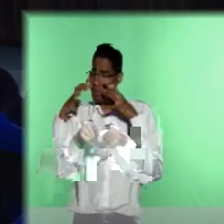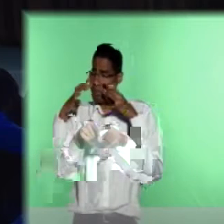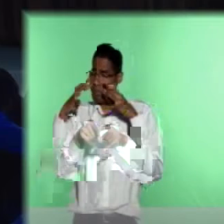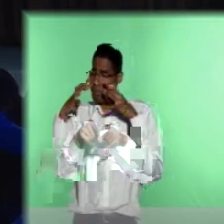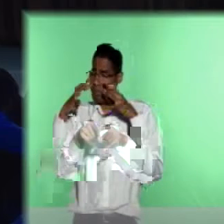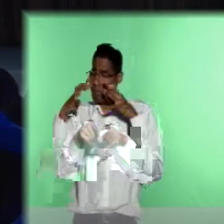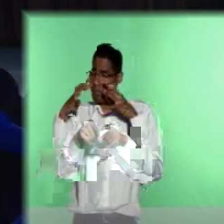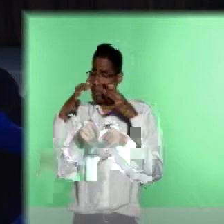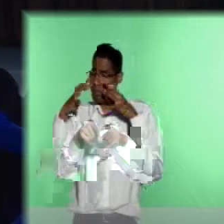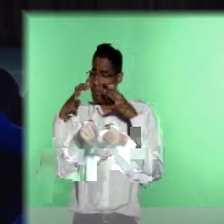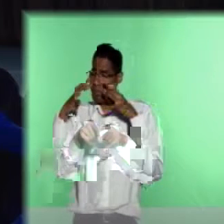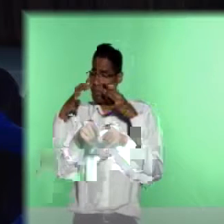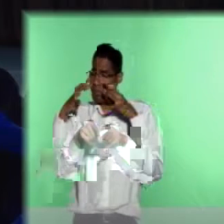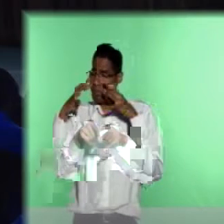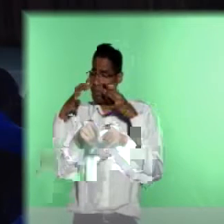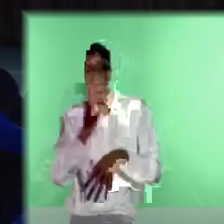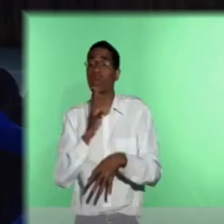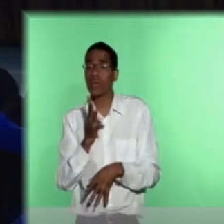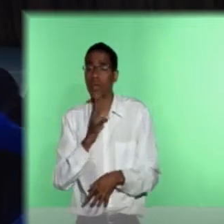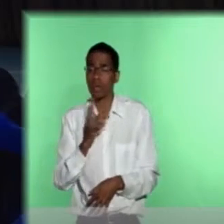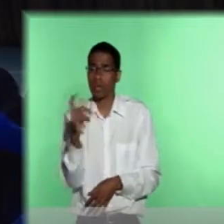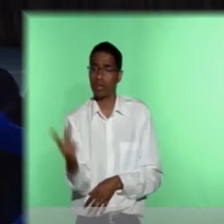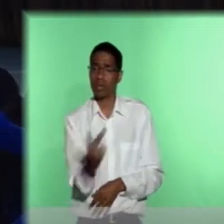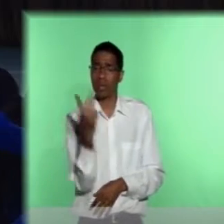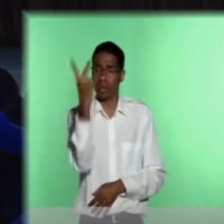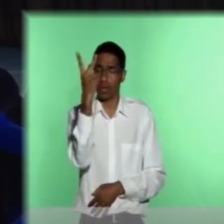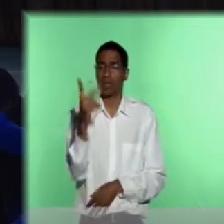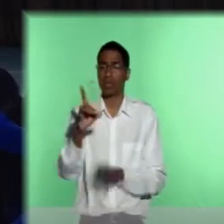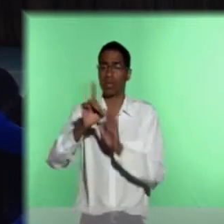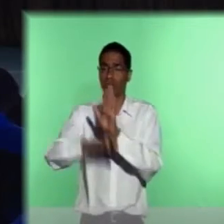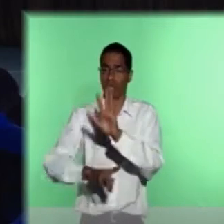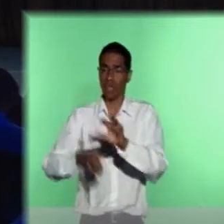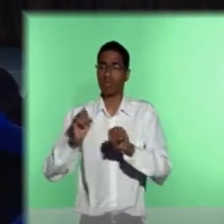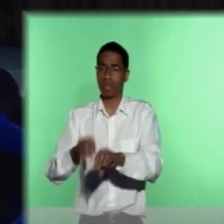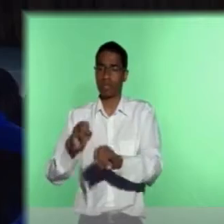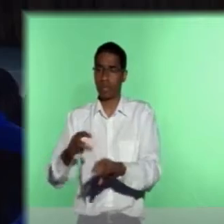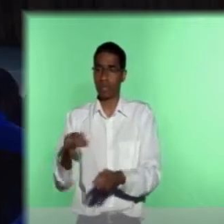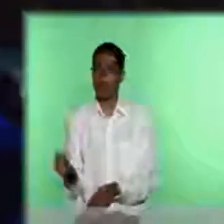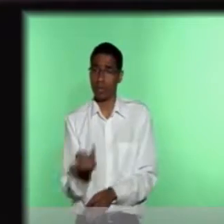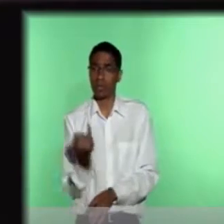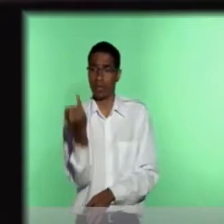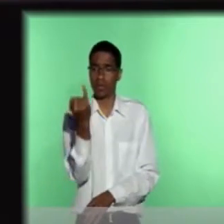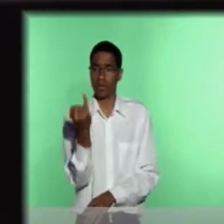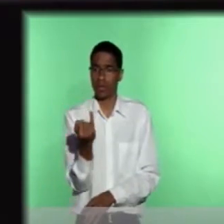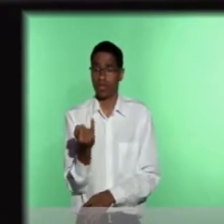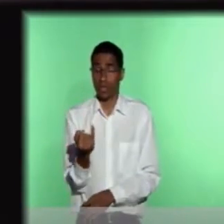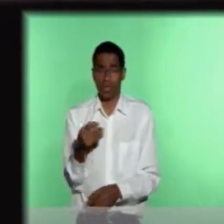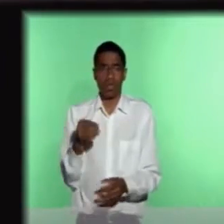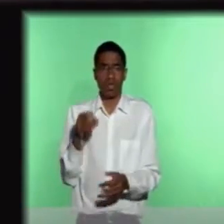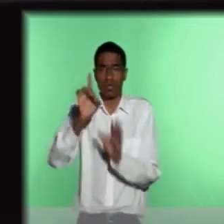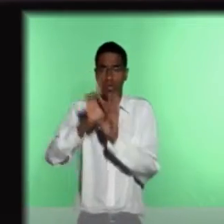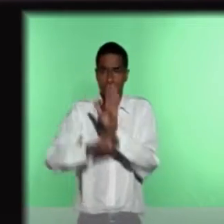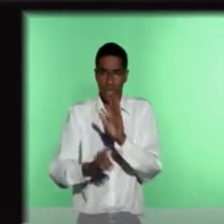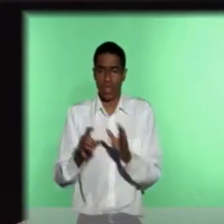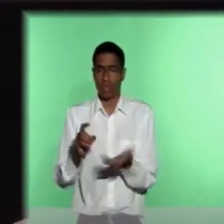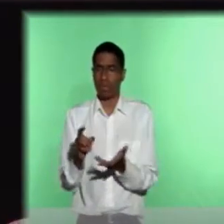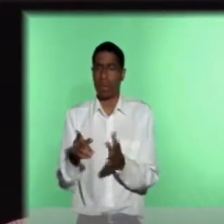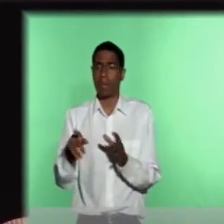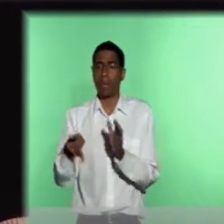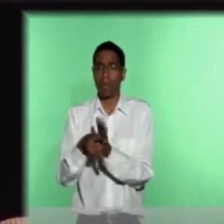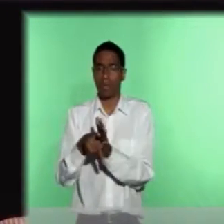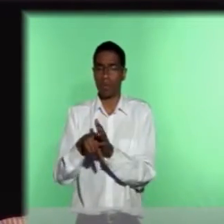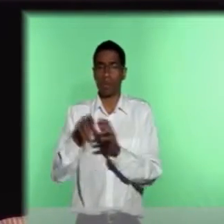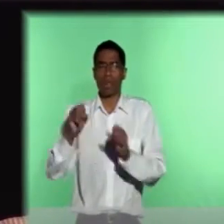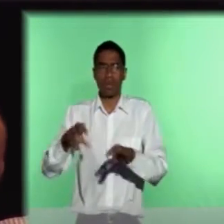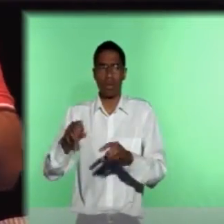reconhecimento que o direito à educação ele é fundamental. E o direito à educação não deve ter como objetivo, para